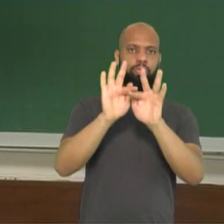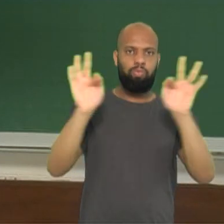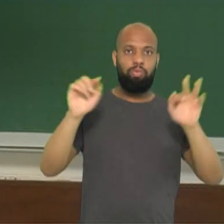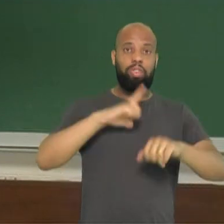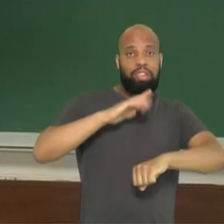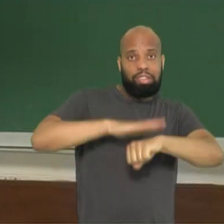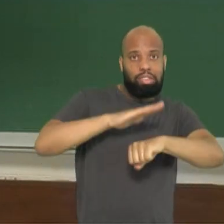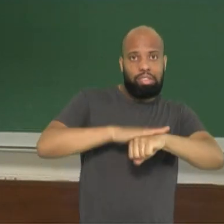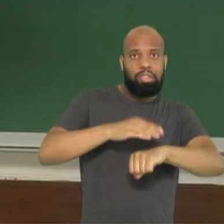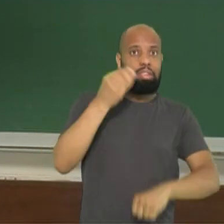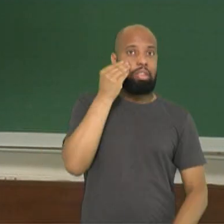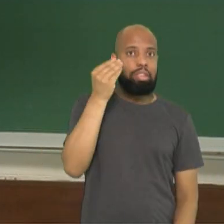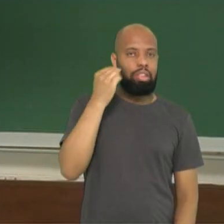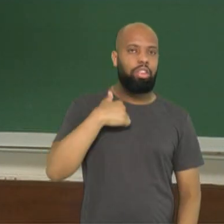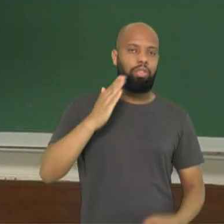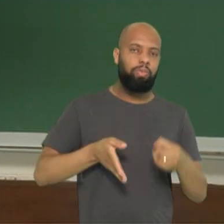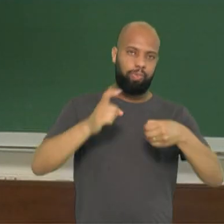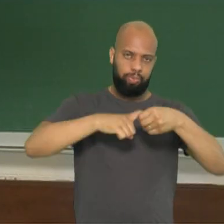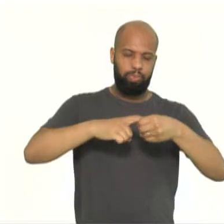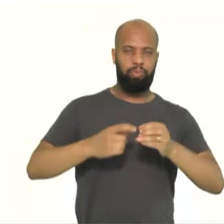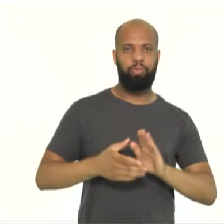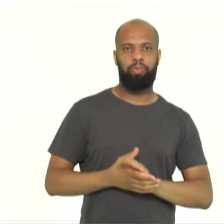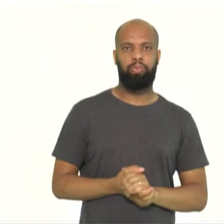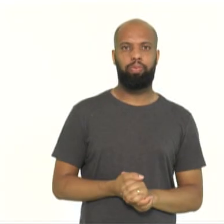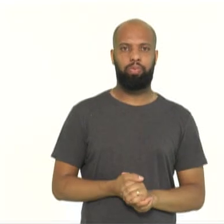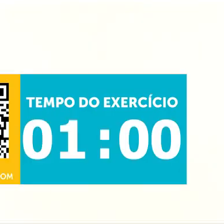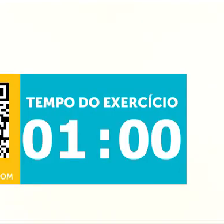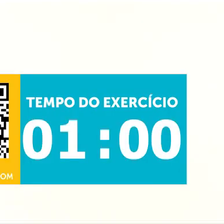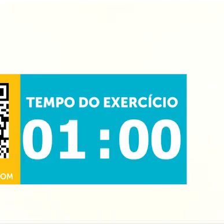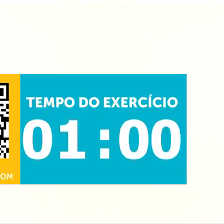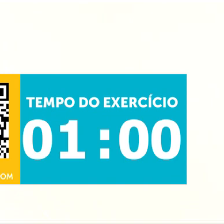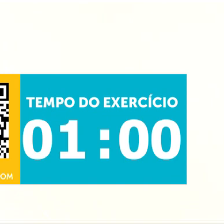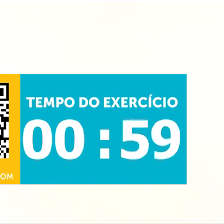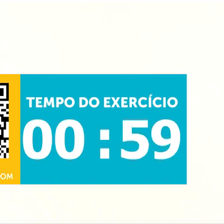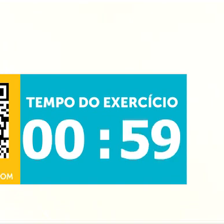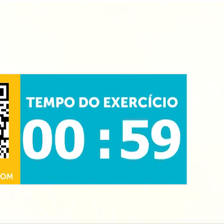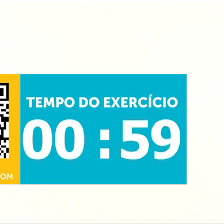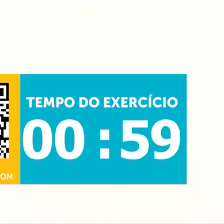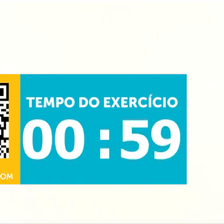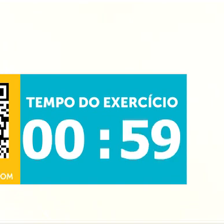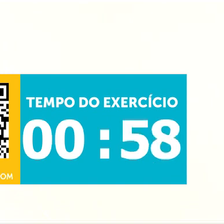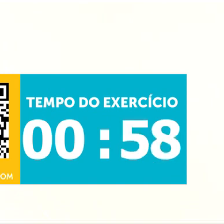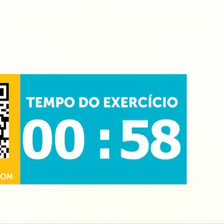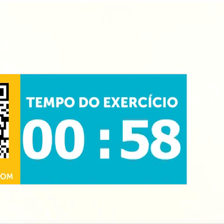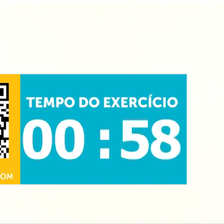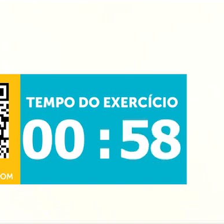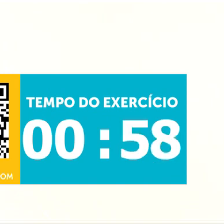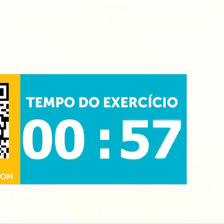tempinho para você responder e nós já voltamos.